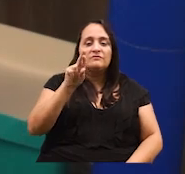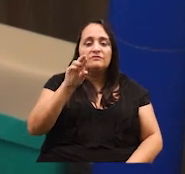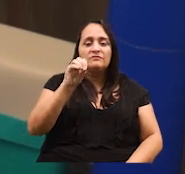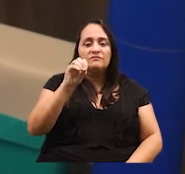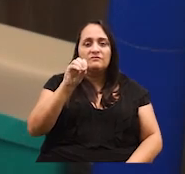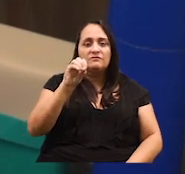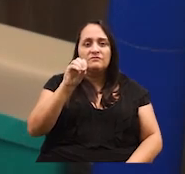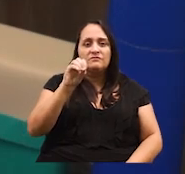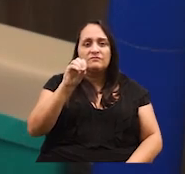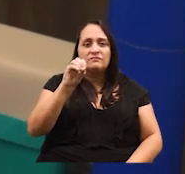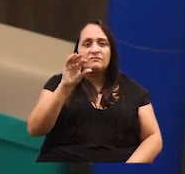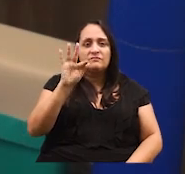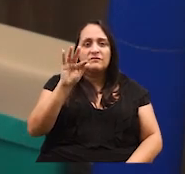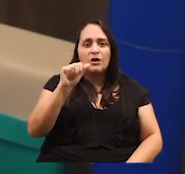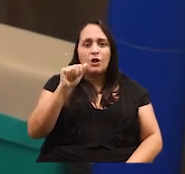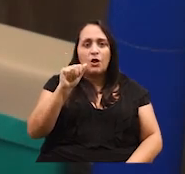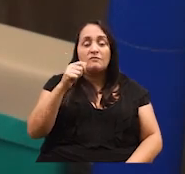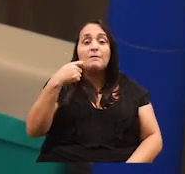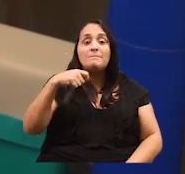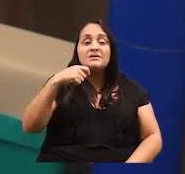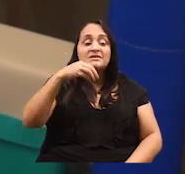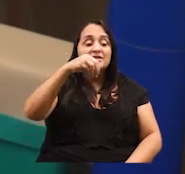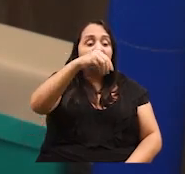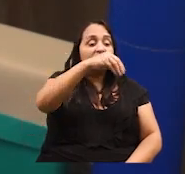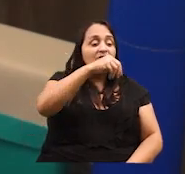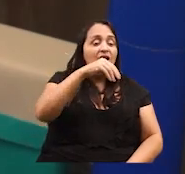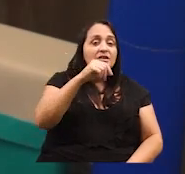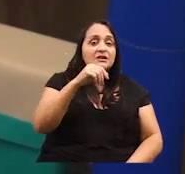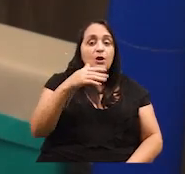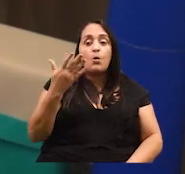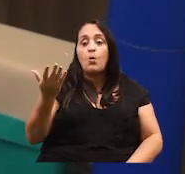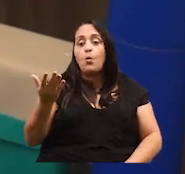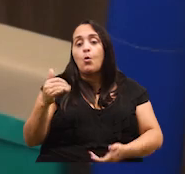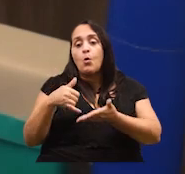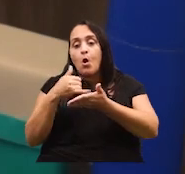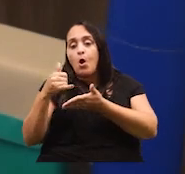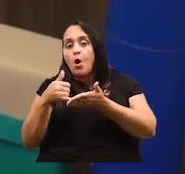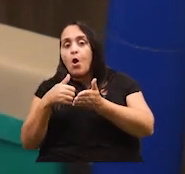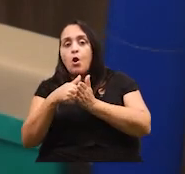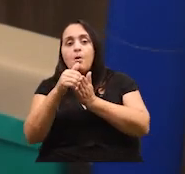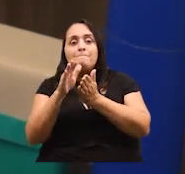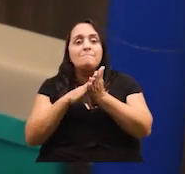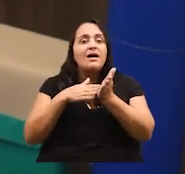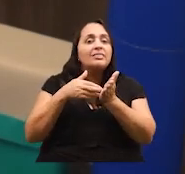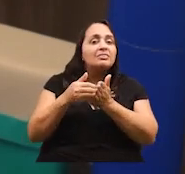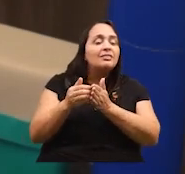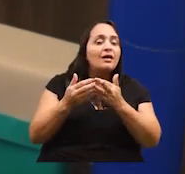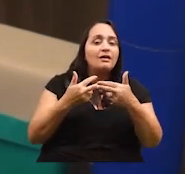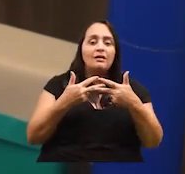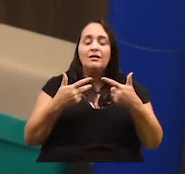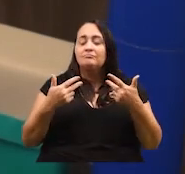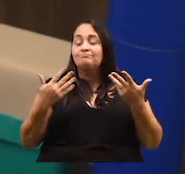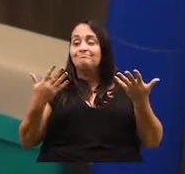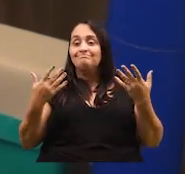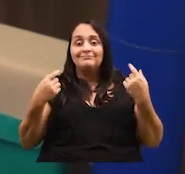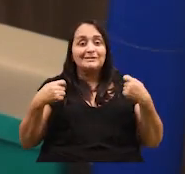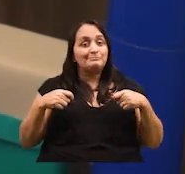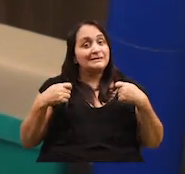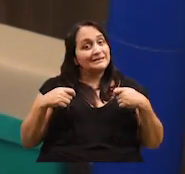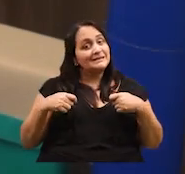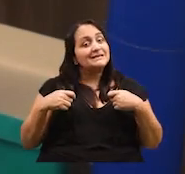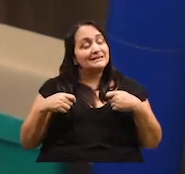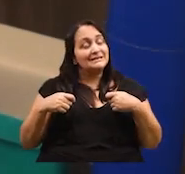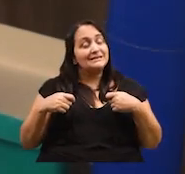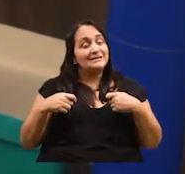uma farofa se eu não tenho a gordura, que seja manteiga ou óleo. Então, manteiga e farinha